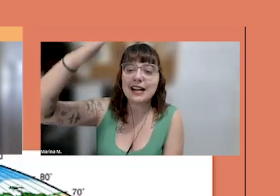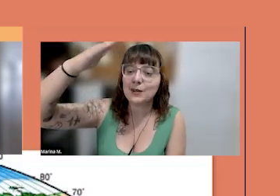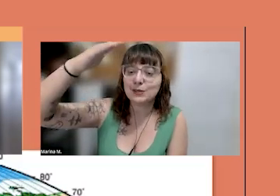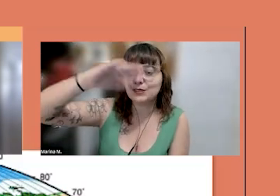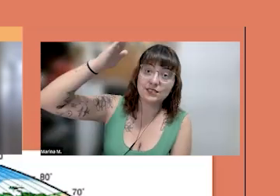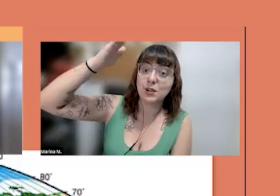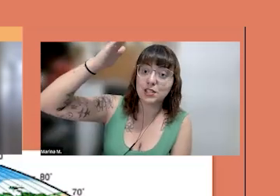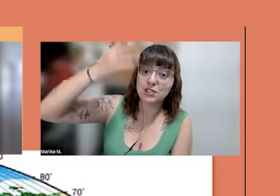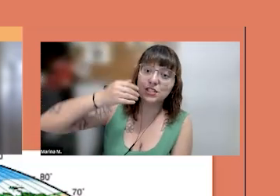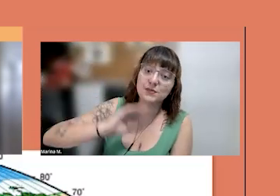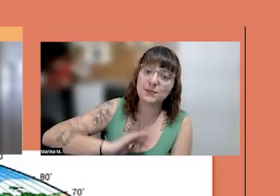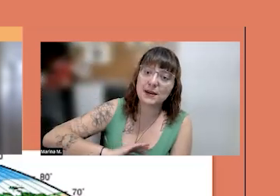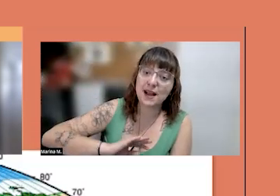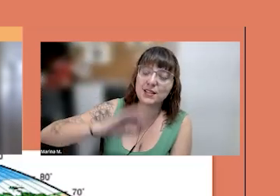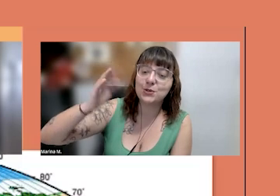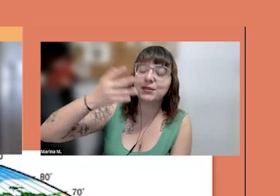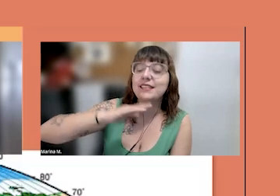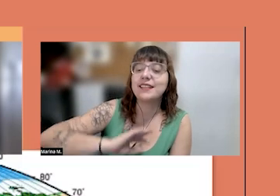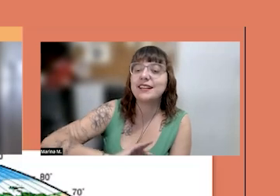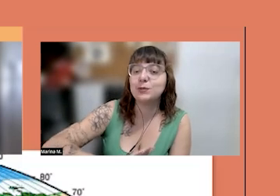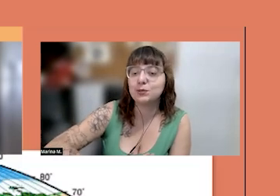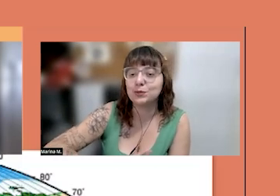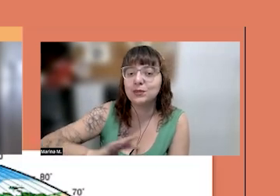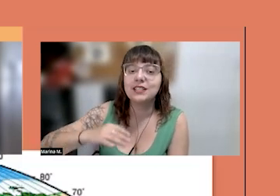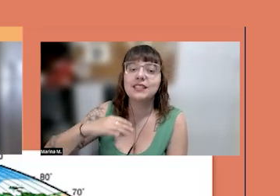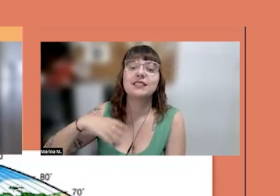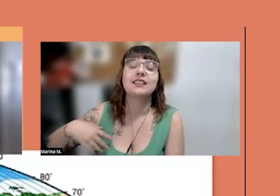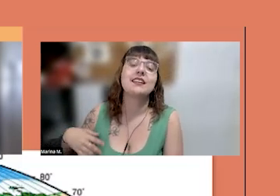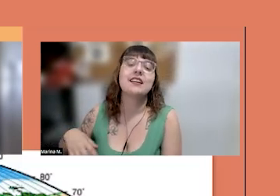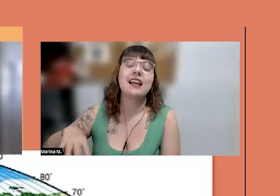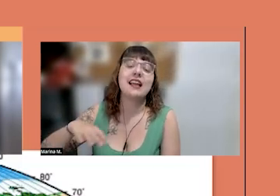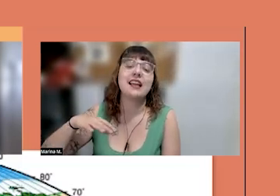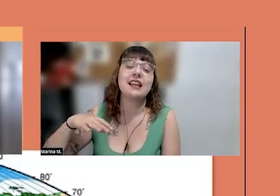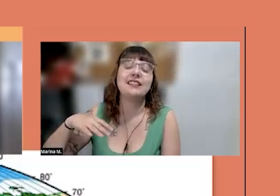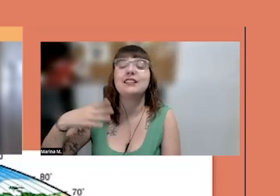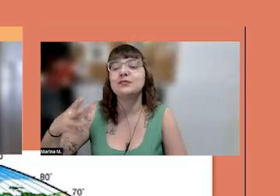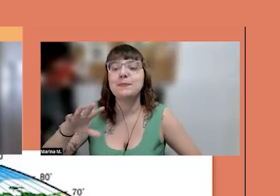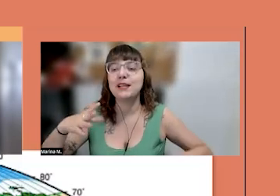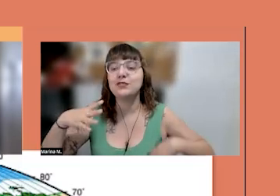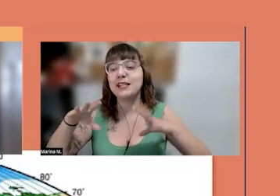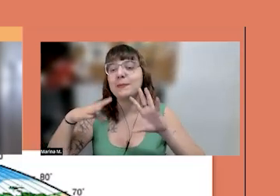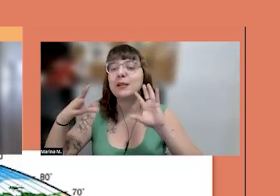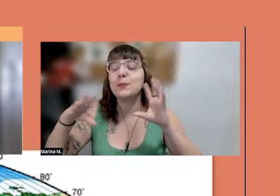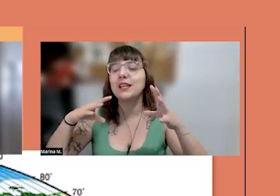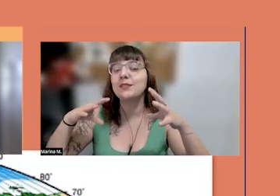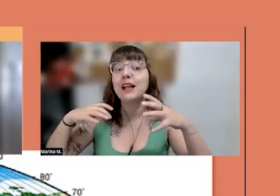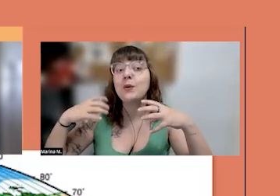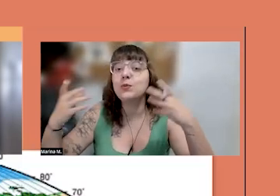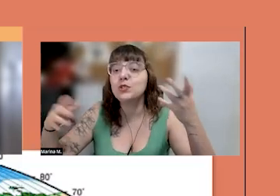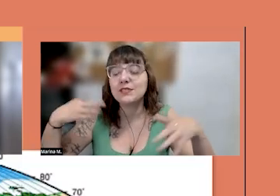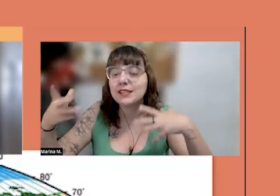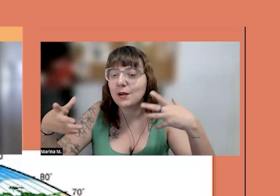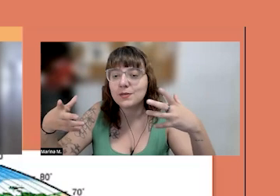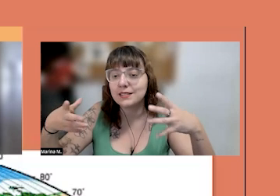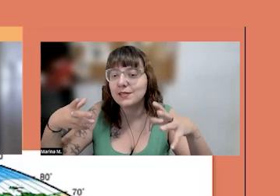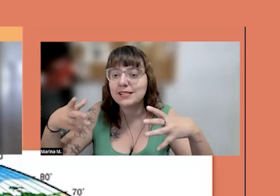30 graus norte, se for para baixo, 30 graus sul, né? Então vai depender um pouquinho da